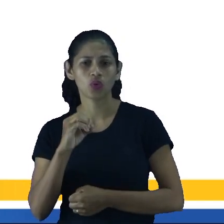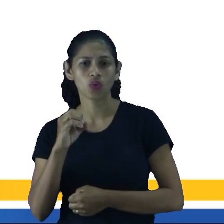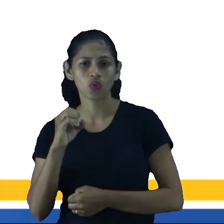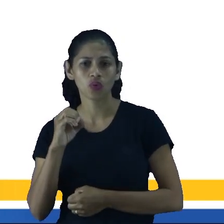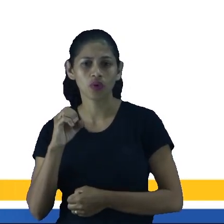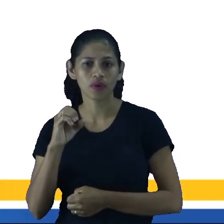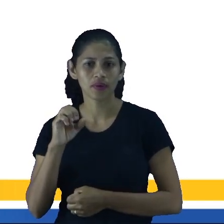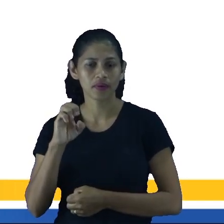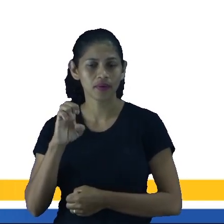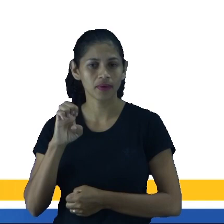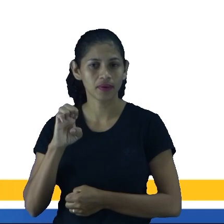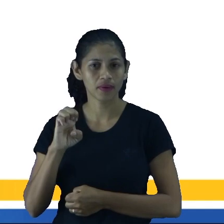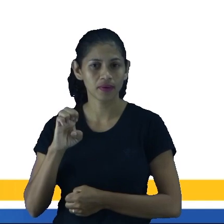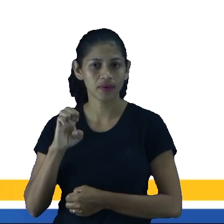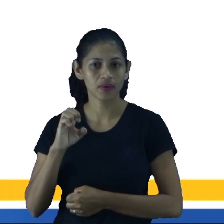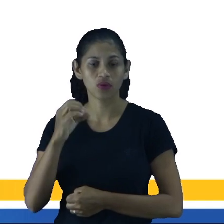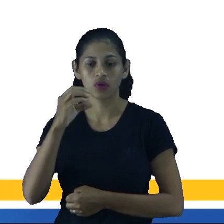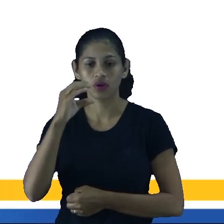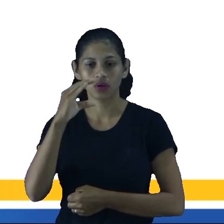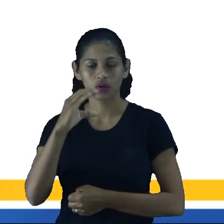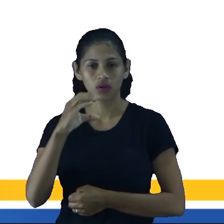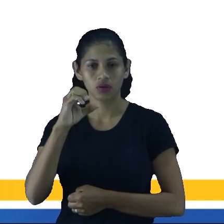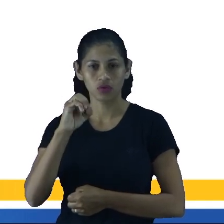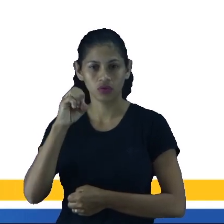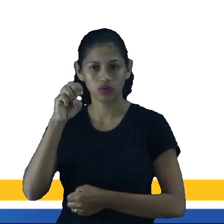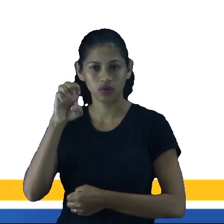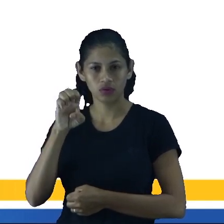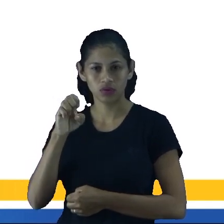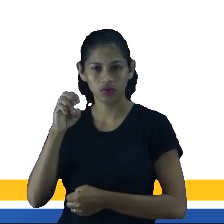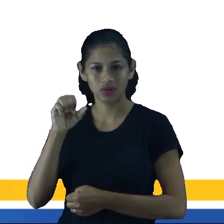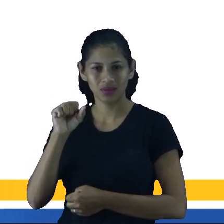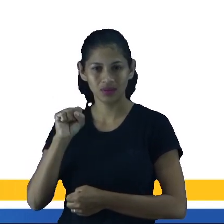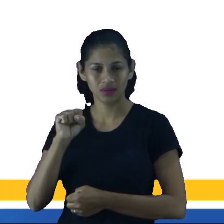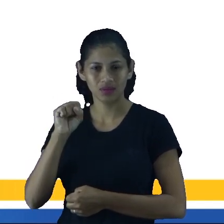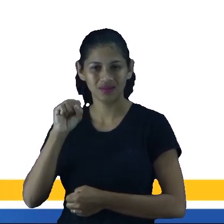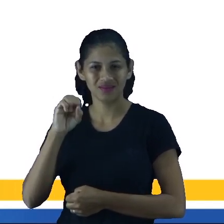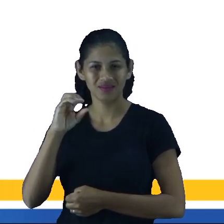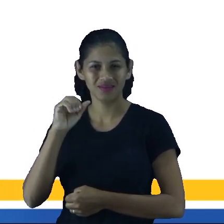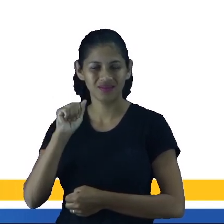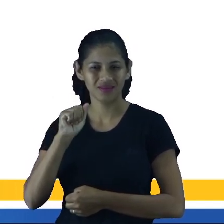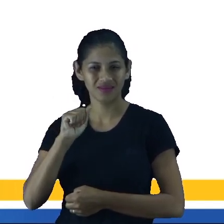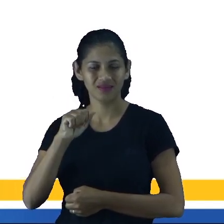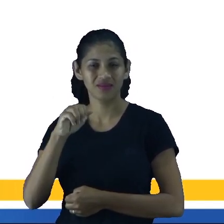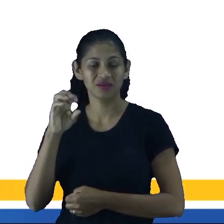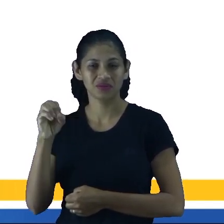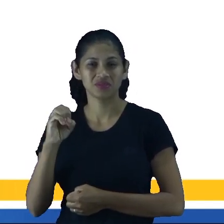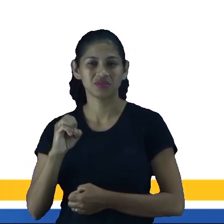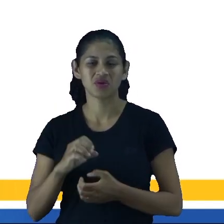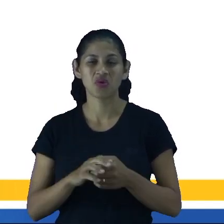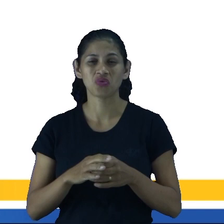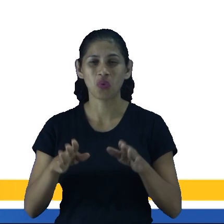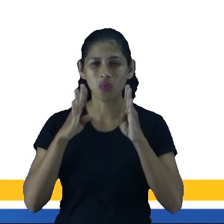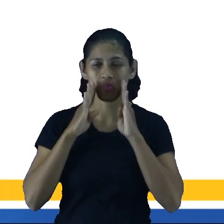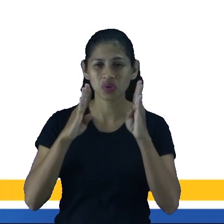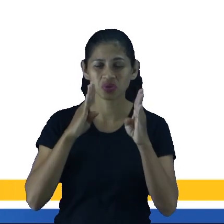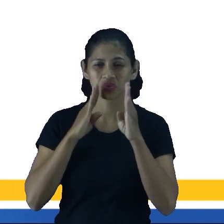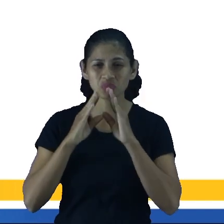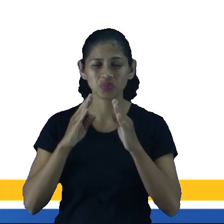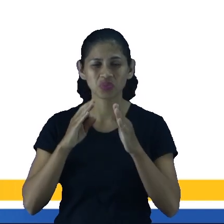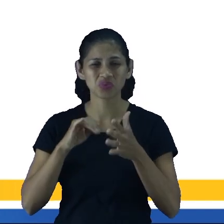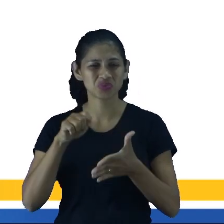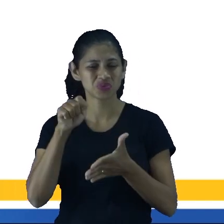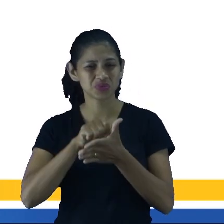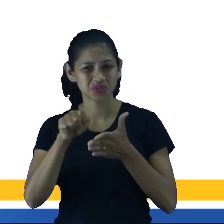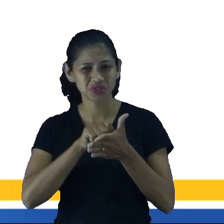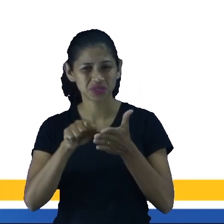lá no Facebook, né, o pessoal eles têm afinidade em escrever as coisas tudo do jeito que não é ensinado na escola, né? Então